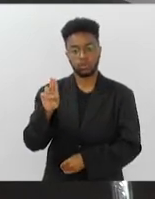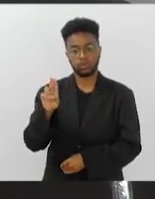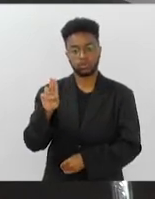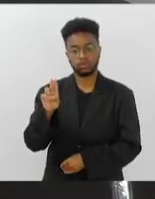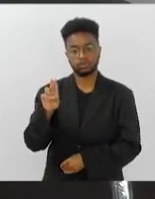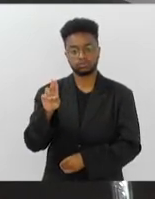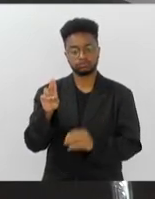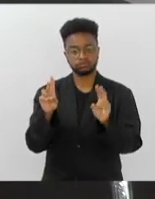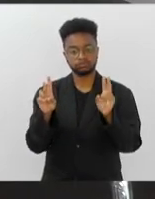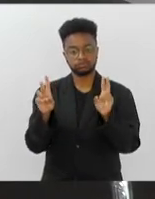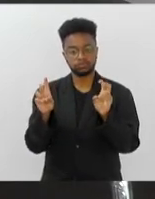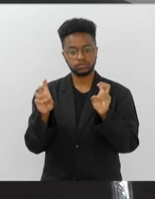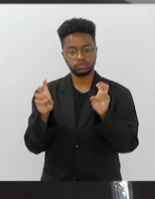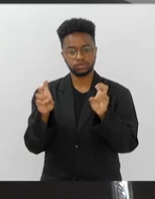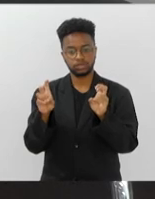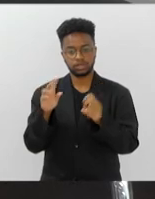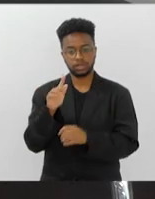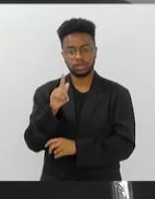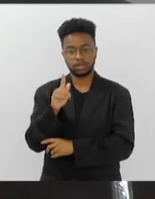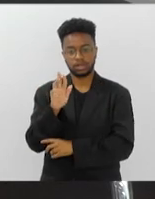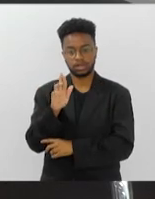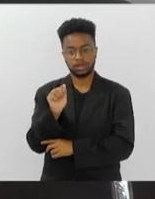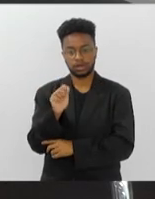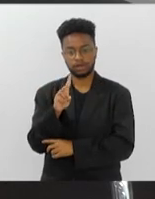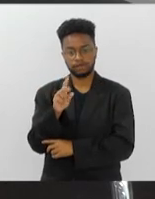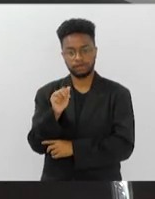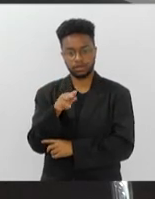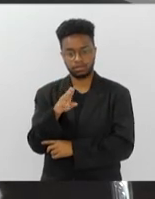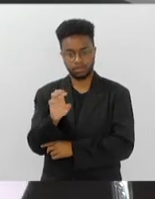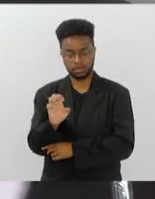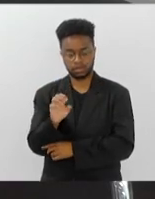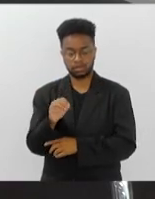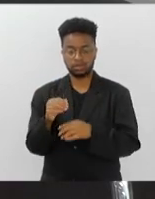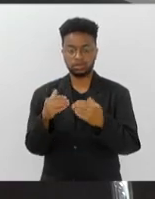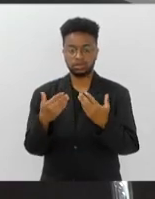questão do gravame. E